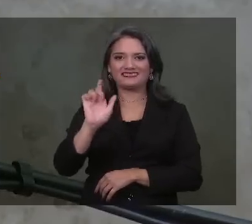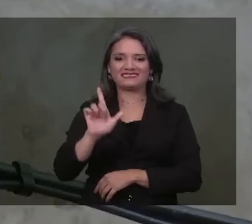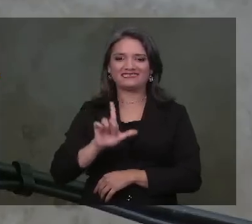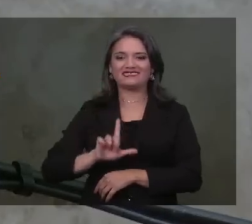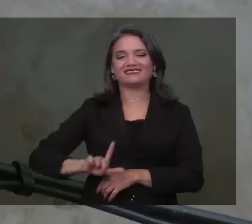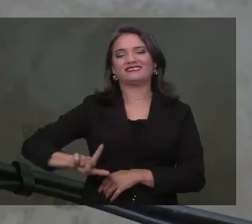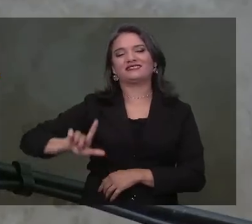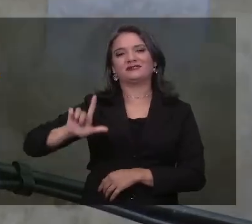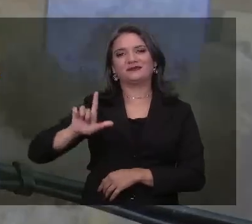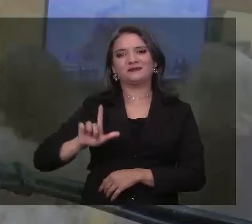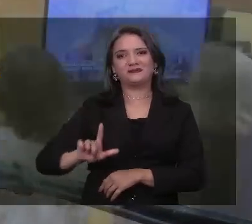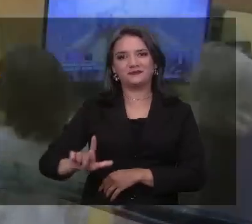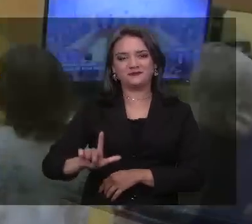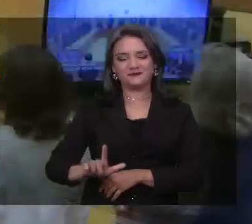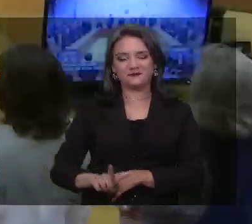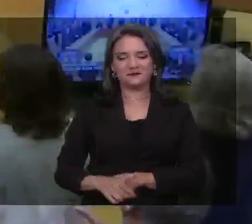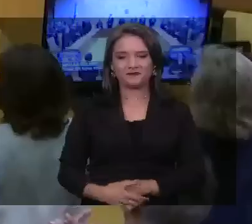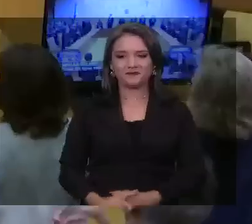Brasil.